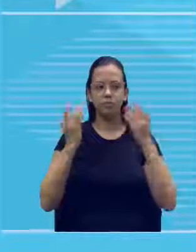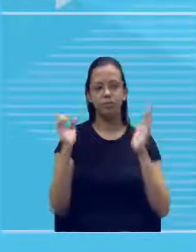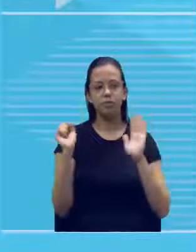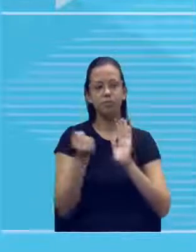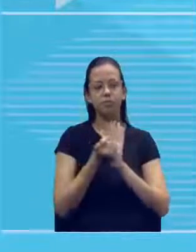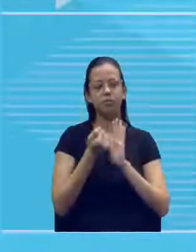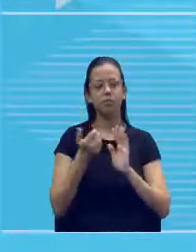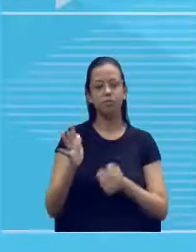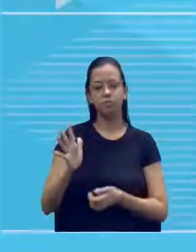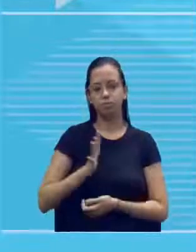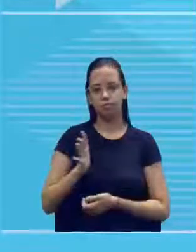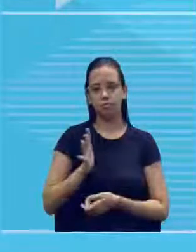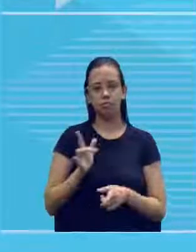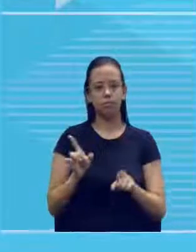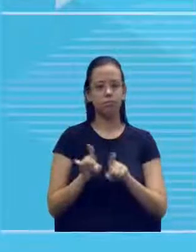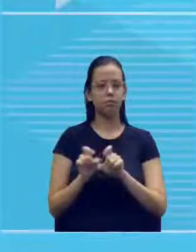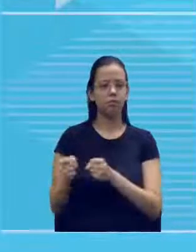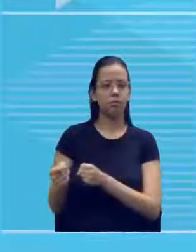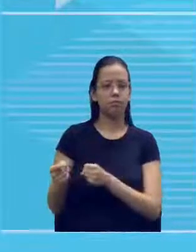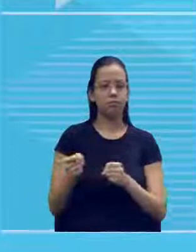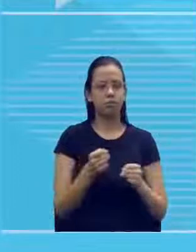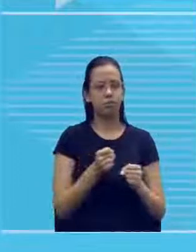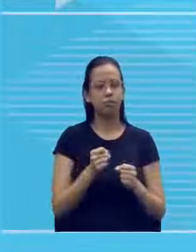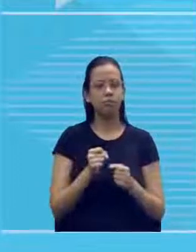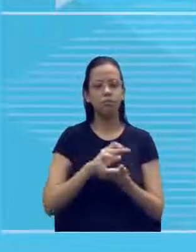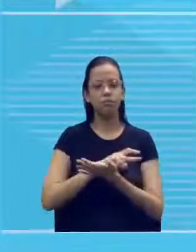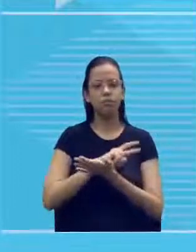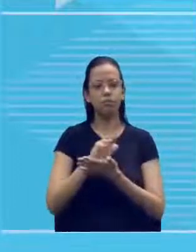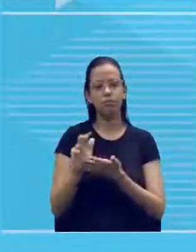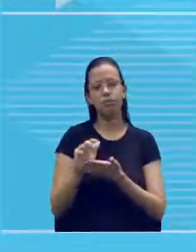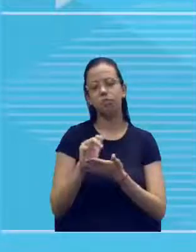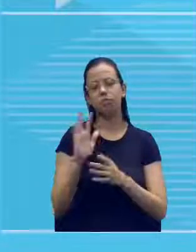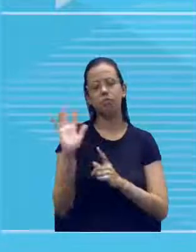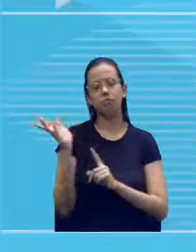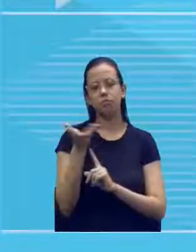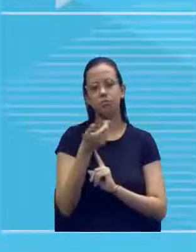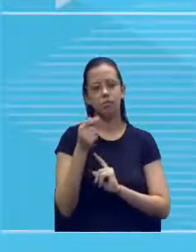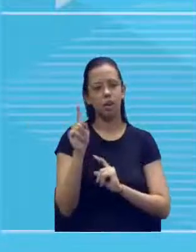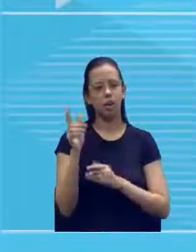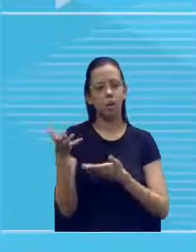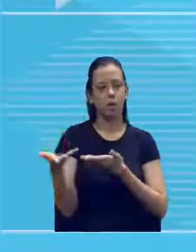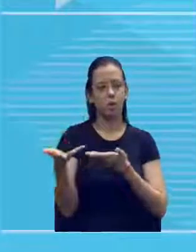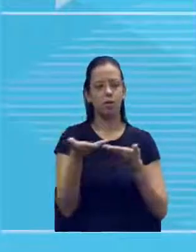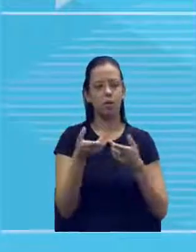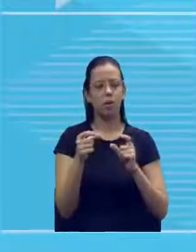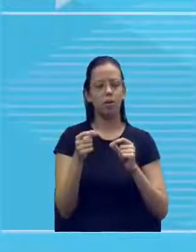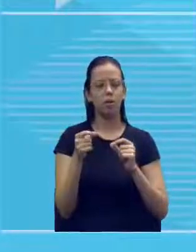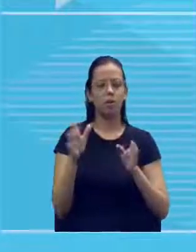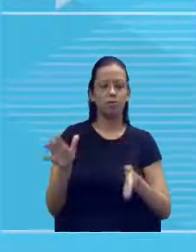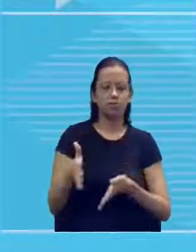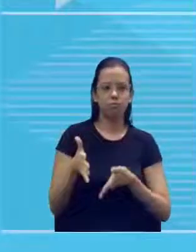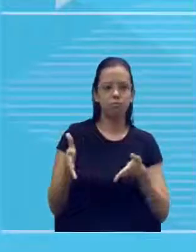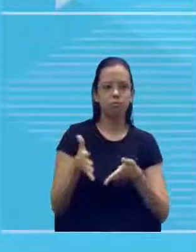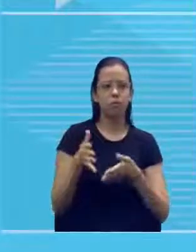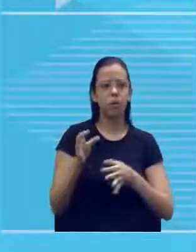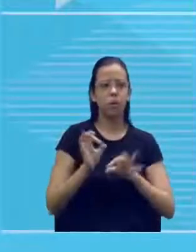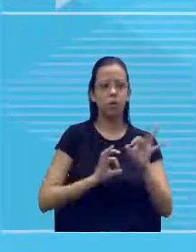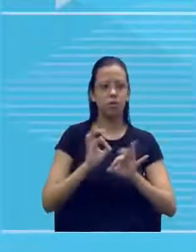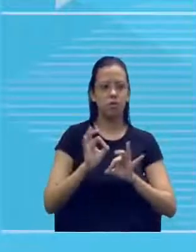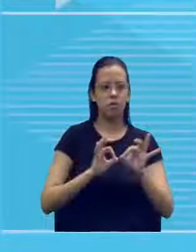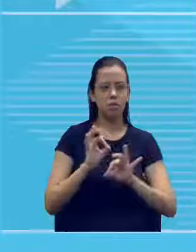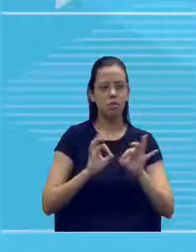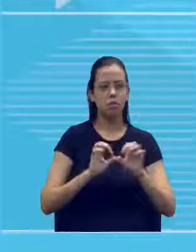e poder. Vários artistas eram convidados a colaborar na preparação desses